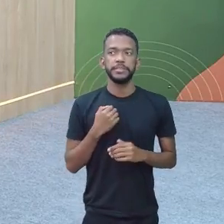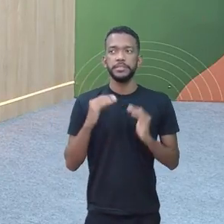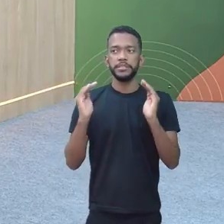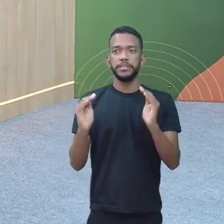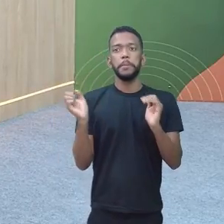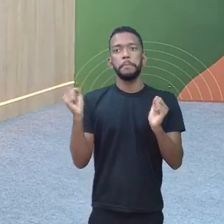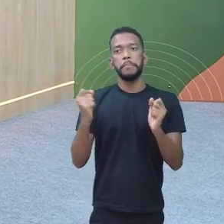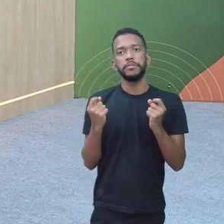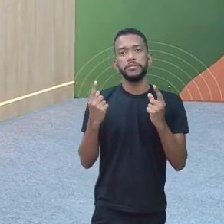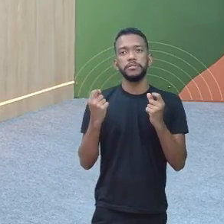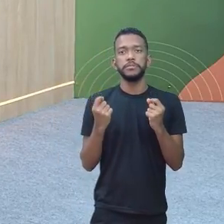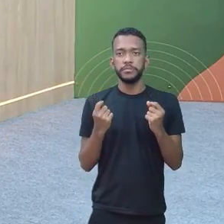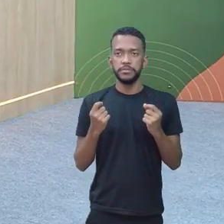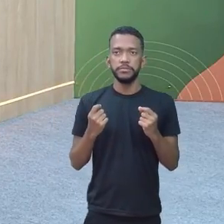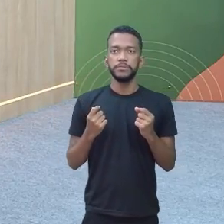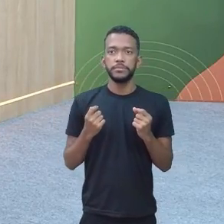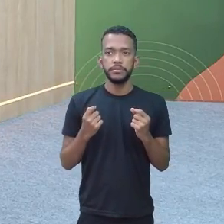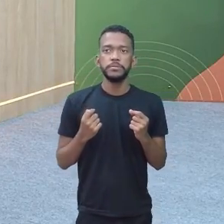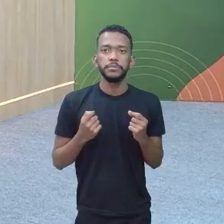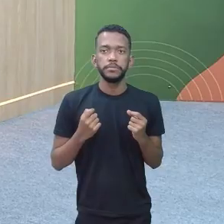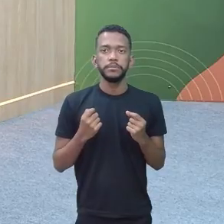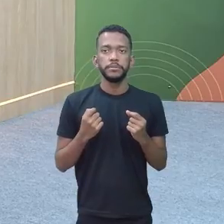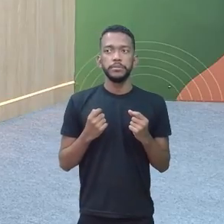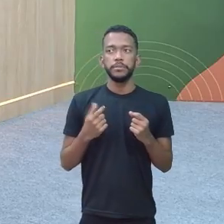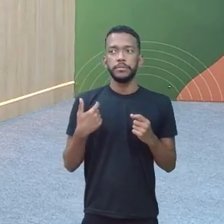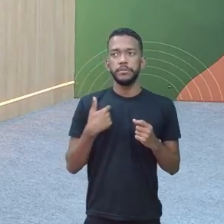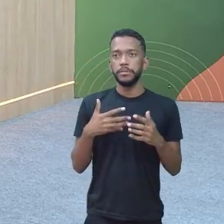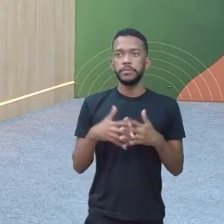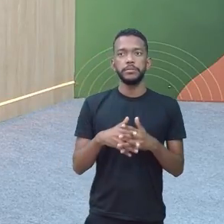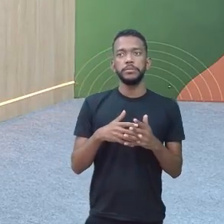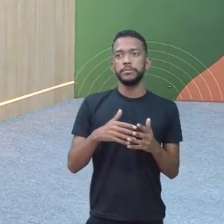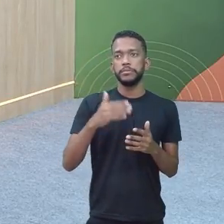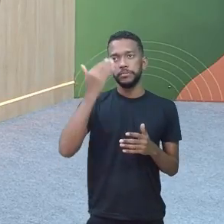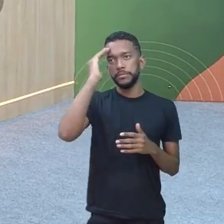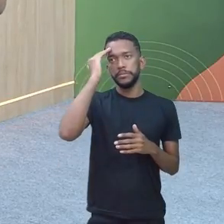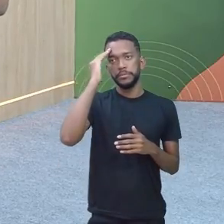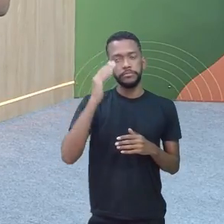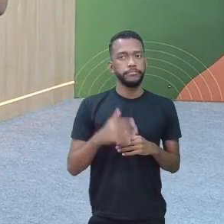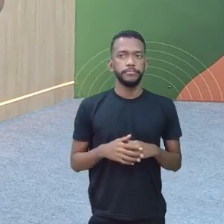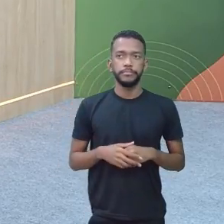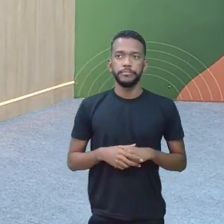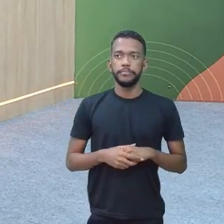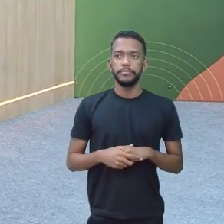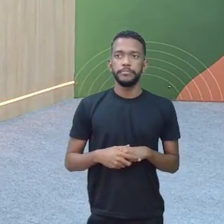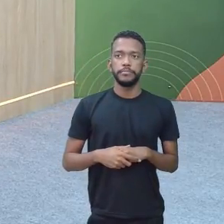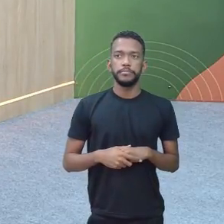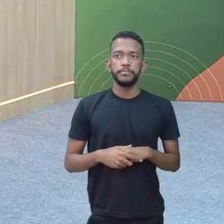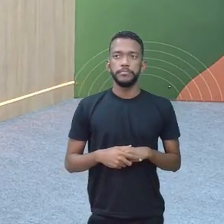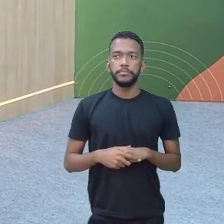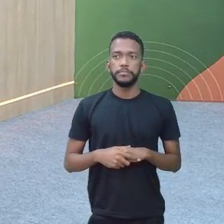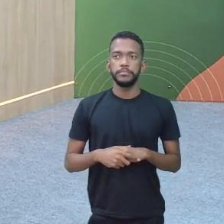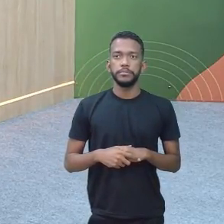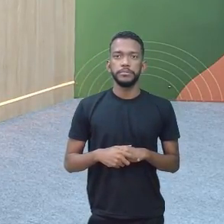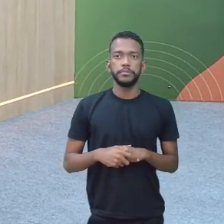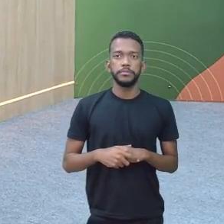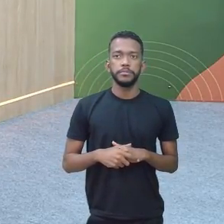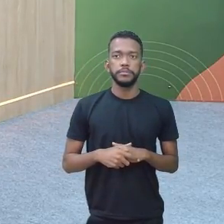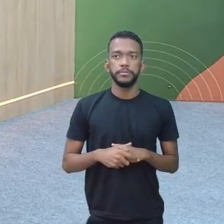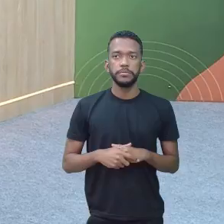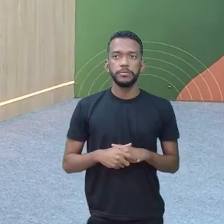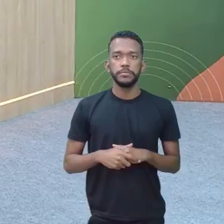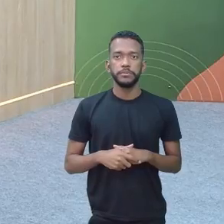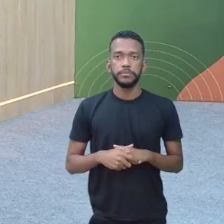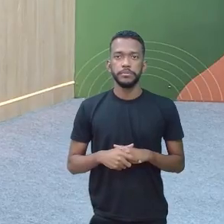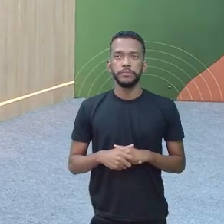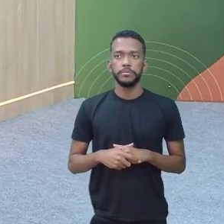nossa compreensão daquilo que está sendo dito. Então, como é que a gente refaz isso